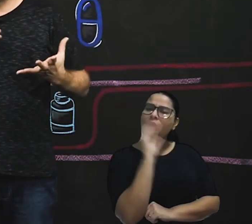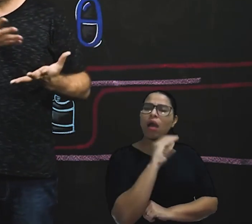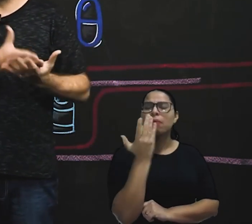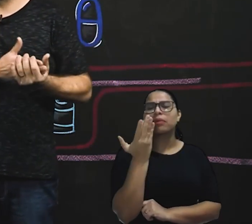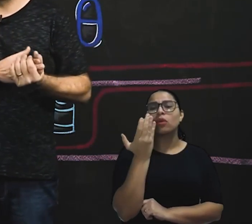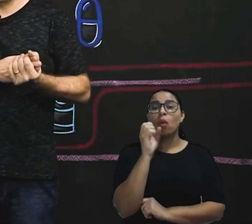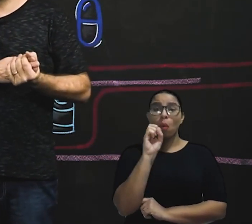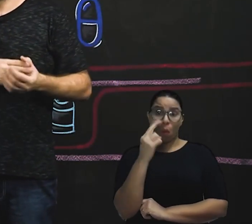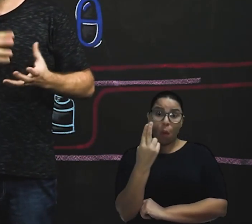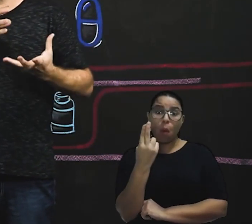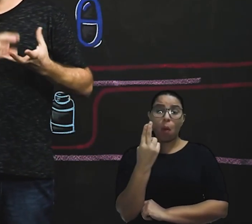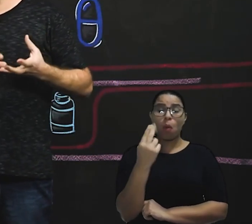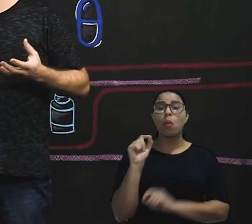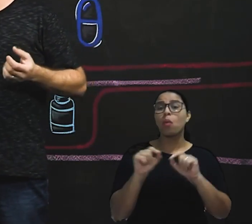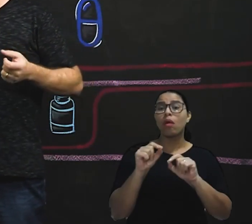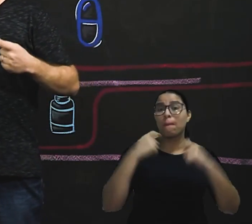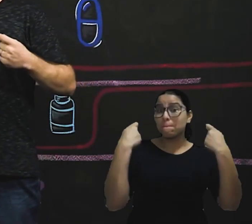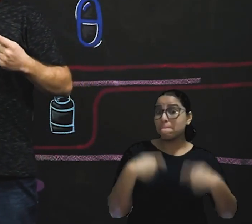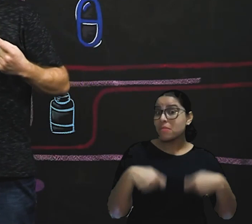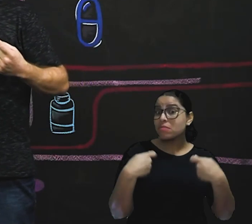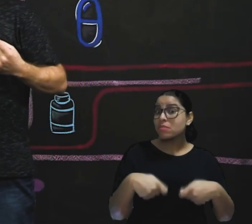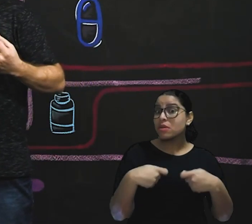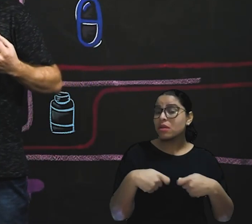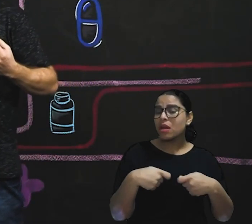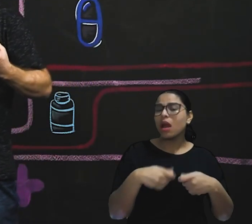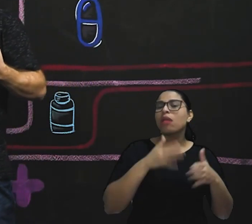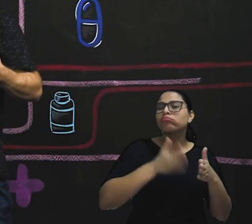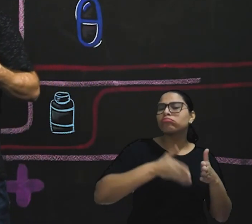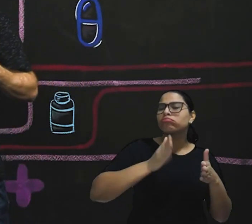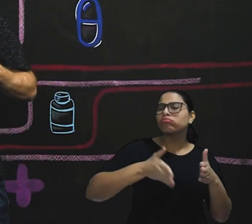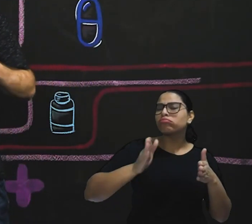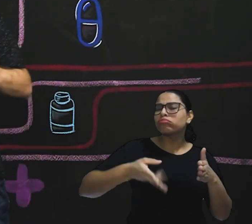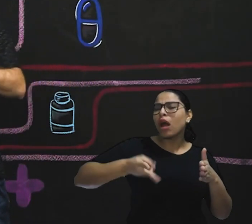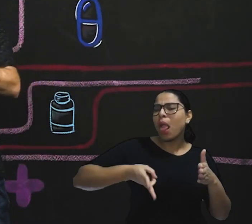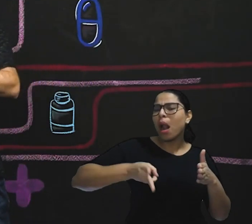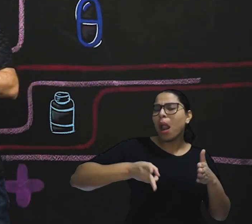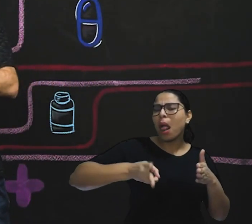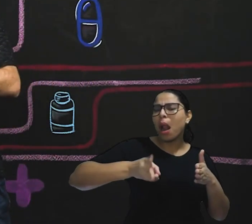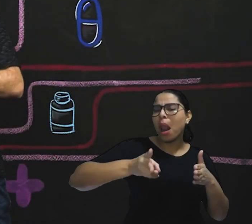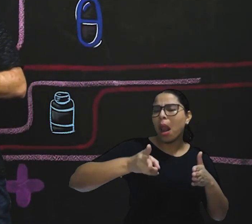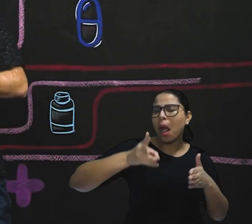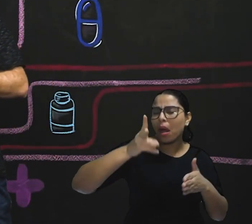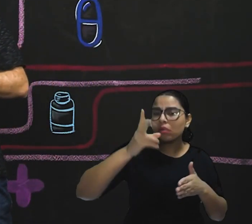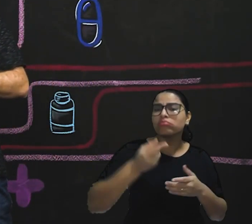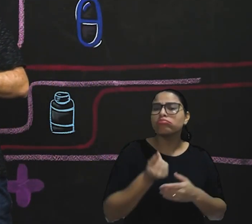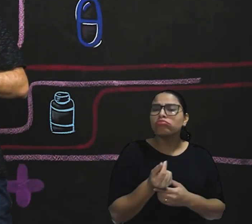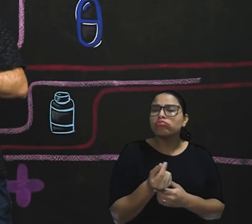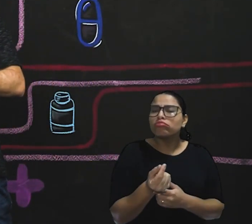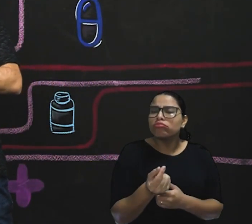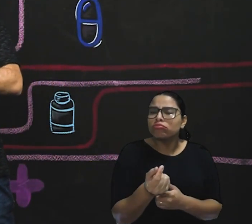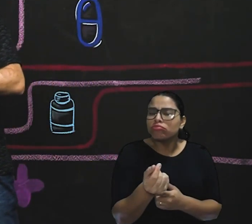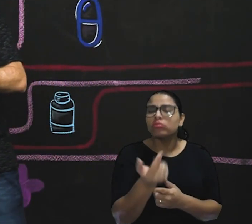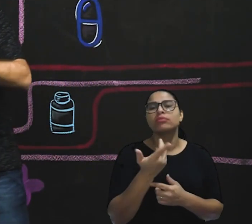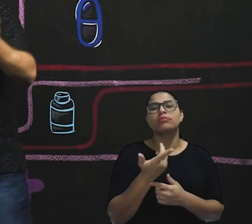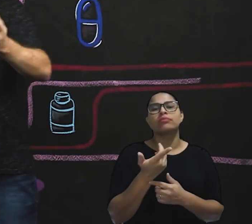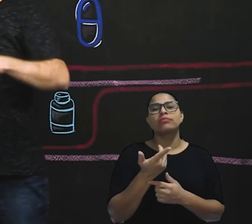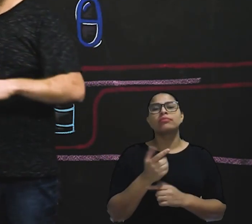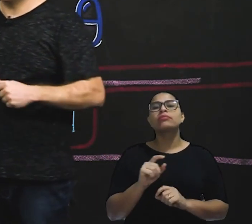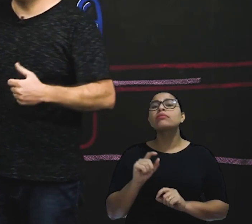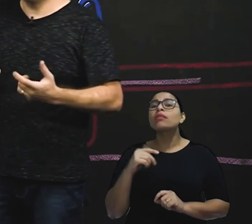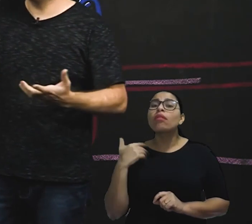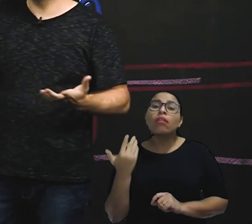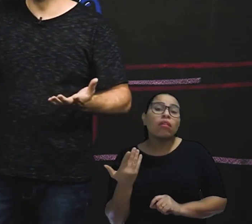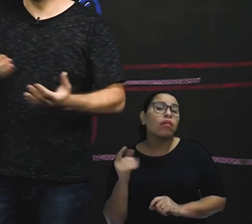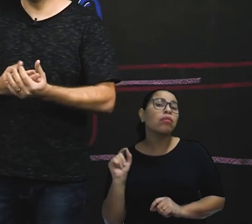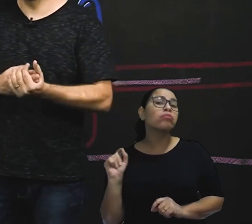de uma maneira que é necessário com que o produto tenha uma durabilidade maior na questão aí da sua perecibilidade,